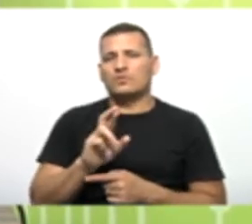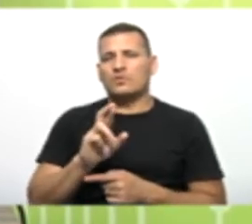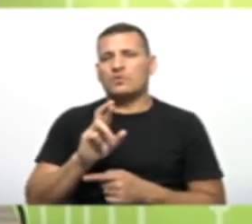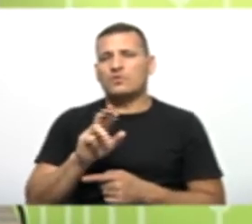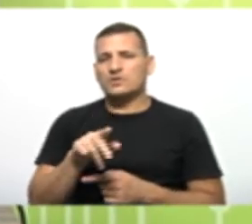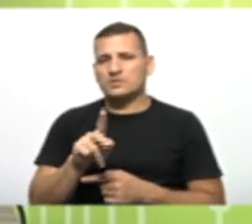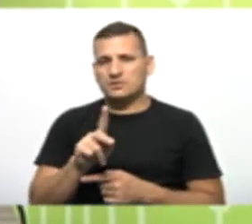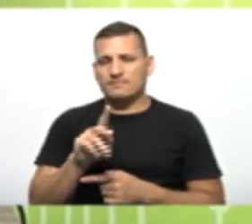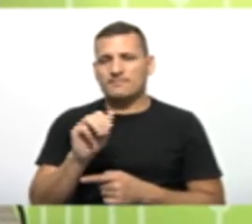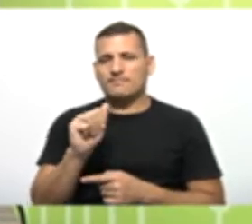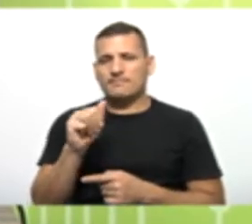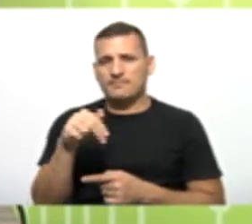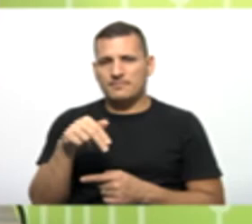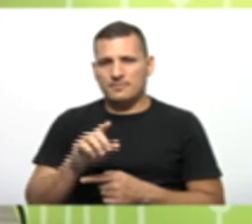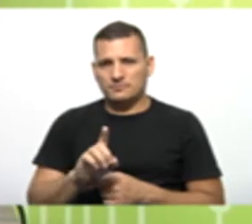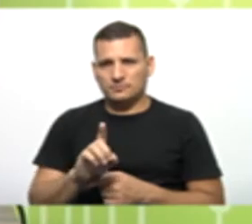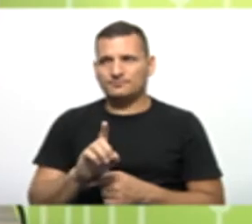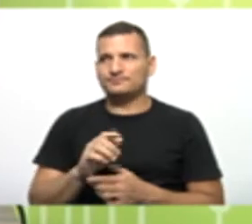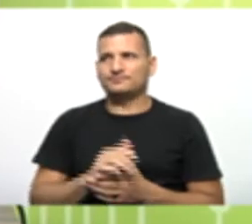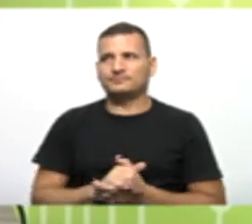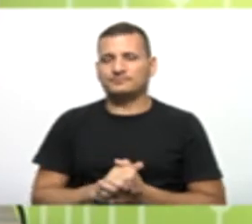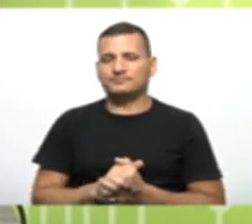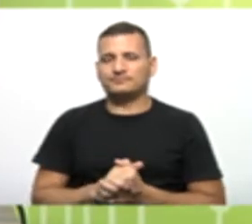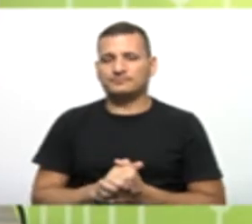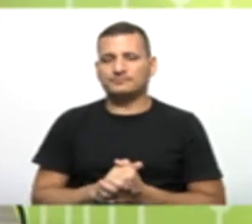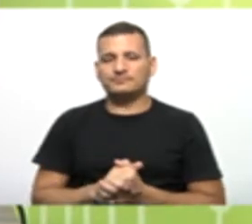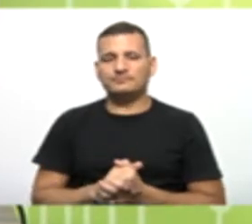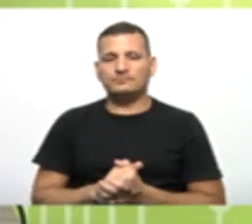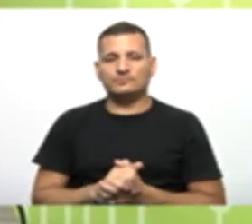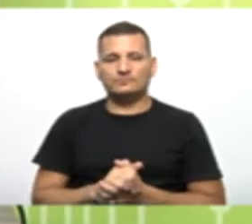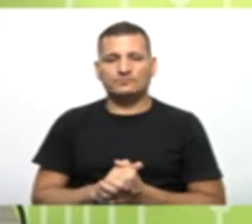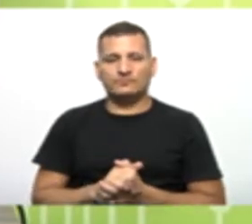Workbench, ele vai ter um íconezinho aqui.